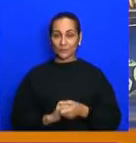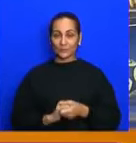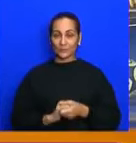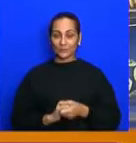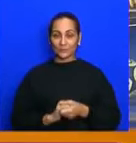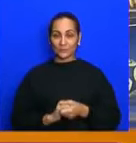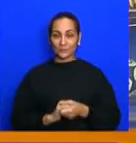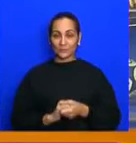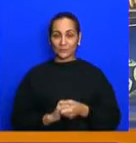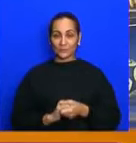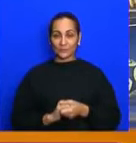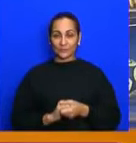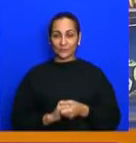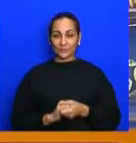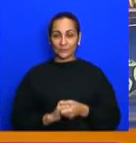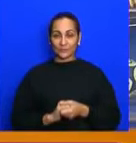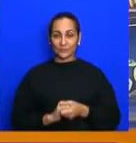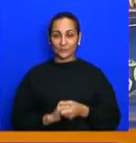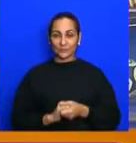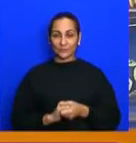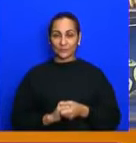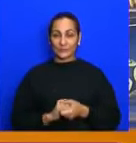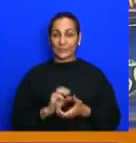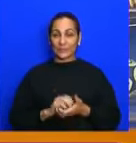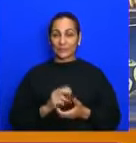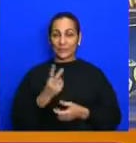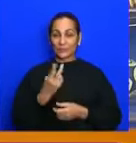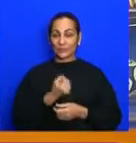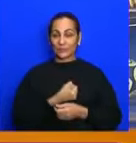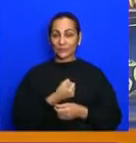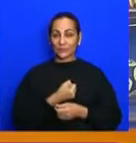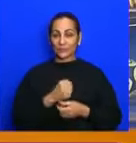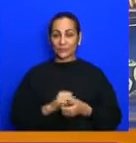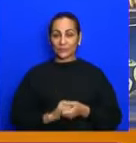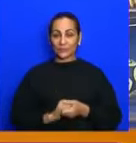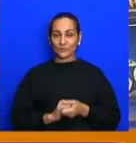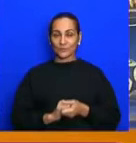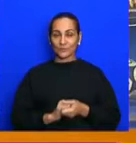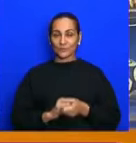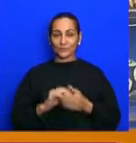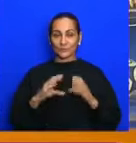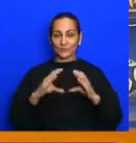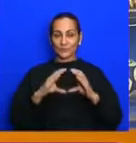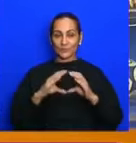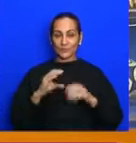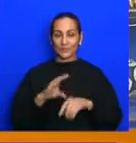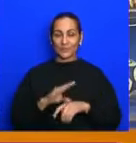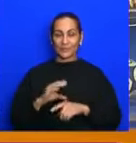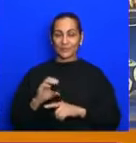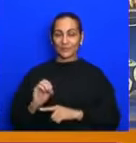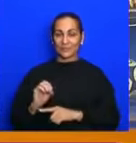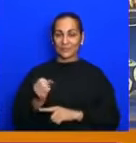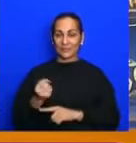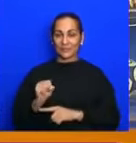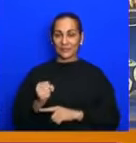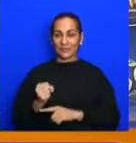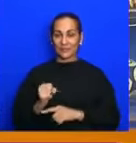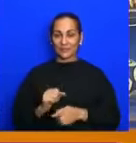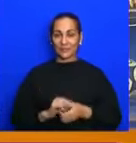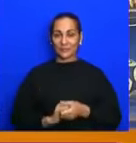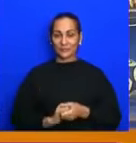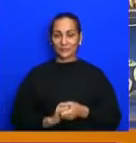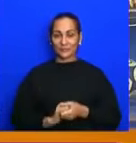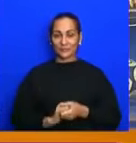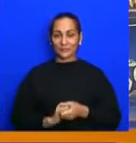amarela 22. Faltam apenas 2 números. Bola cinza 08,